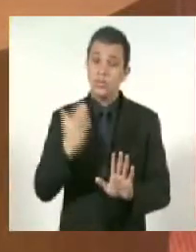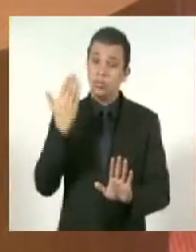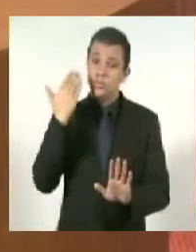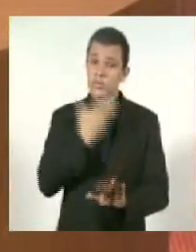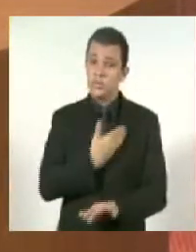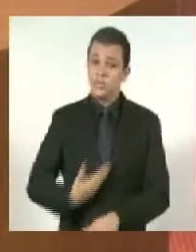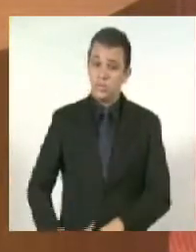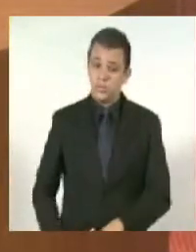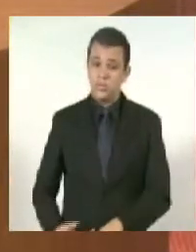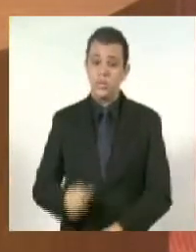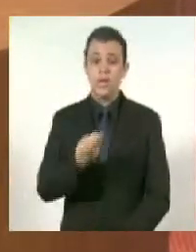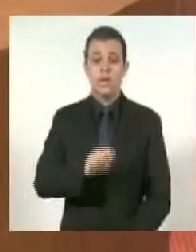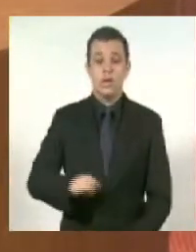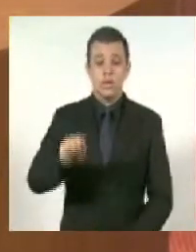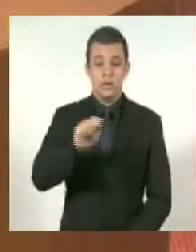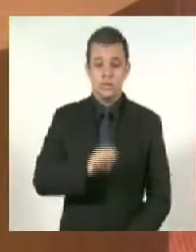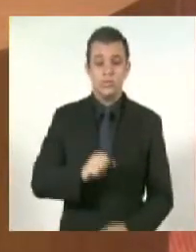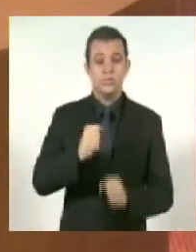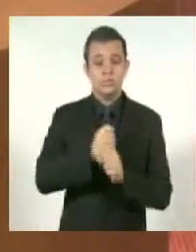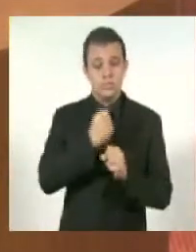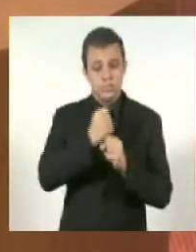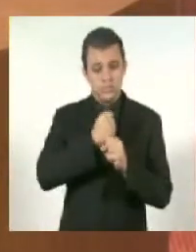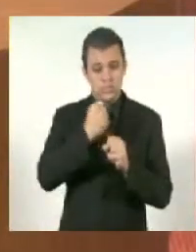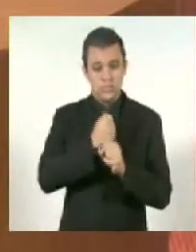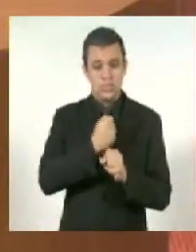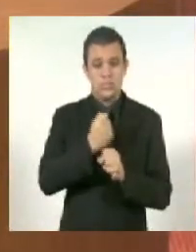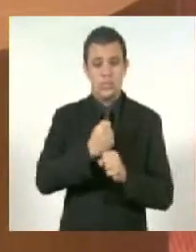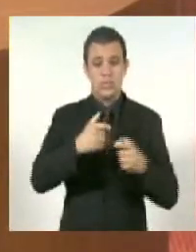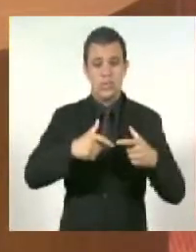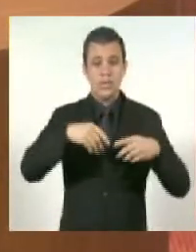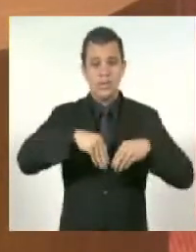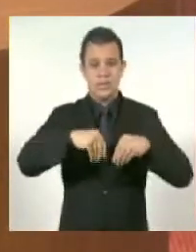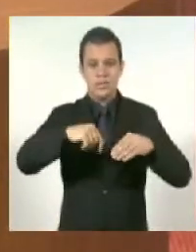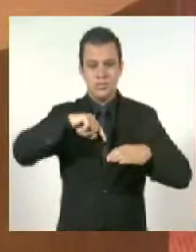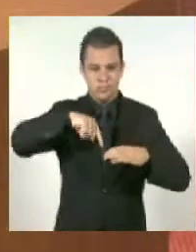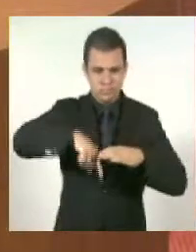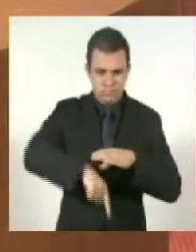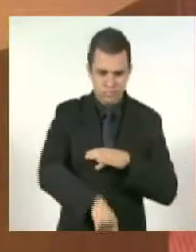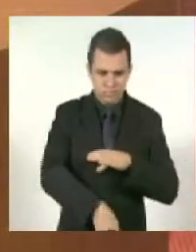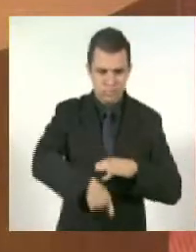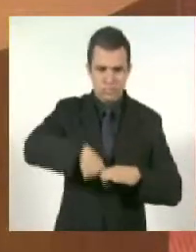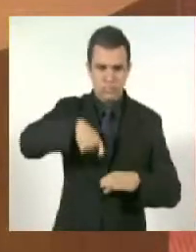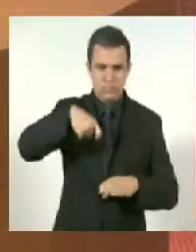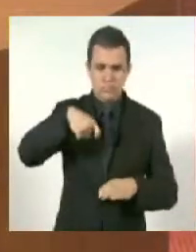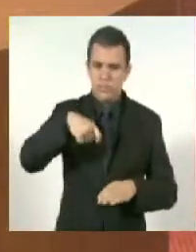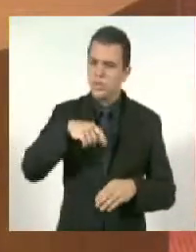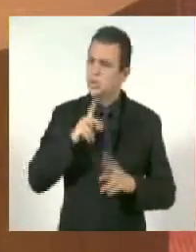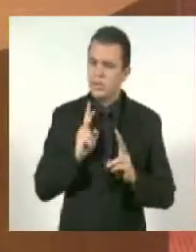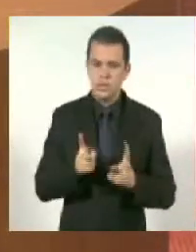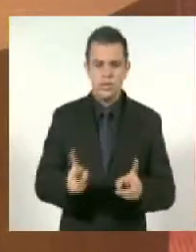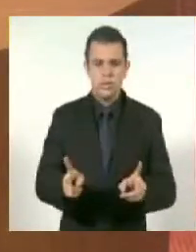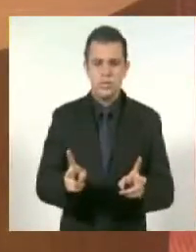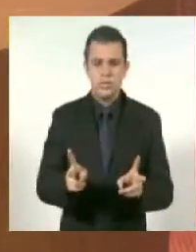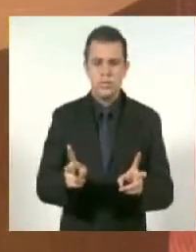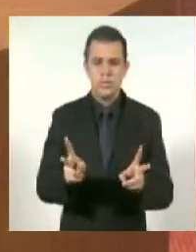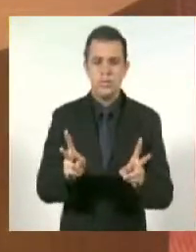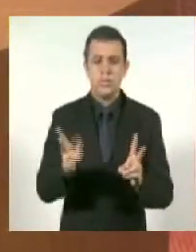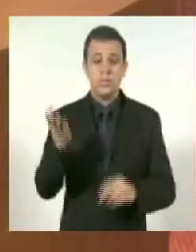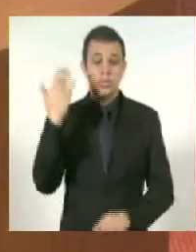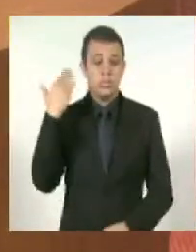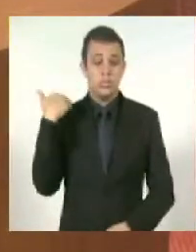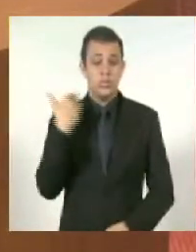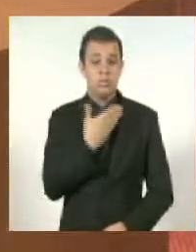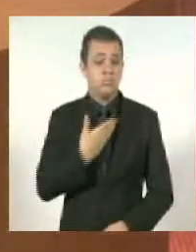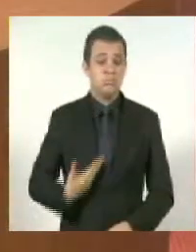construía, furava poço, fazia tudo isso. E os antigos governistas nada diziam. Teve